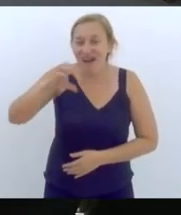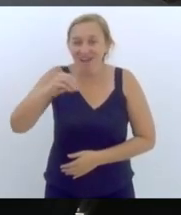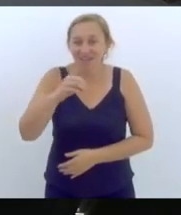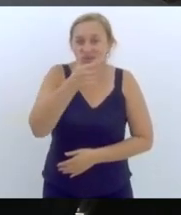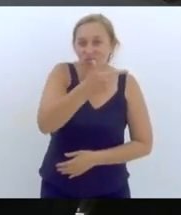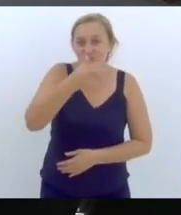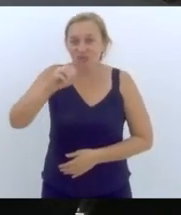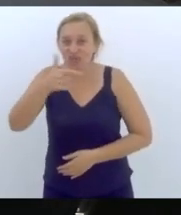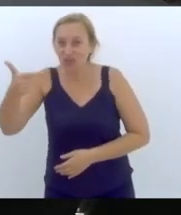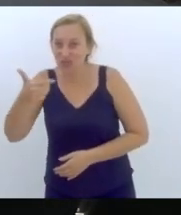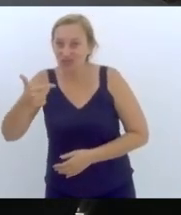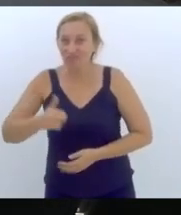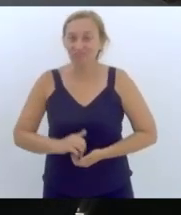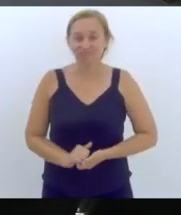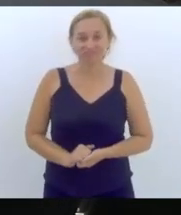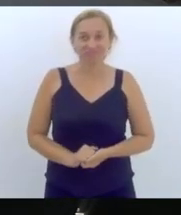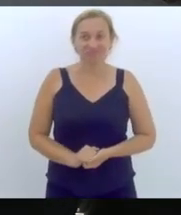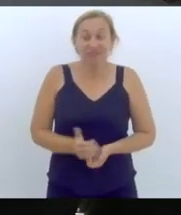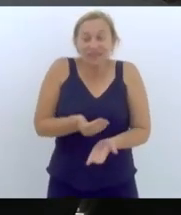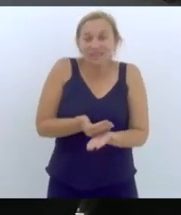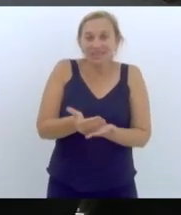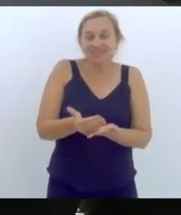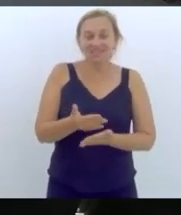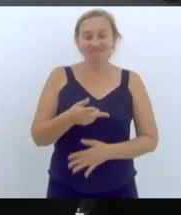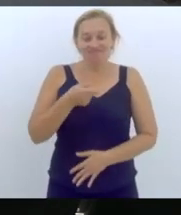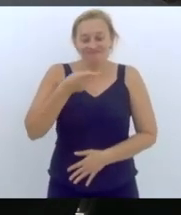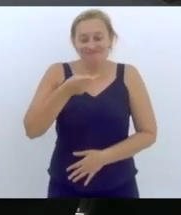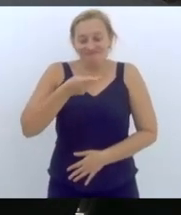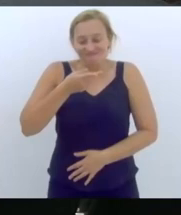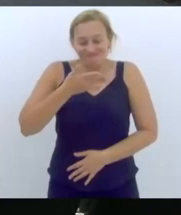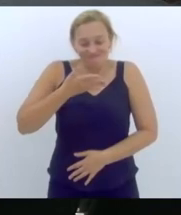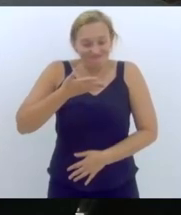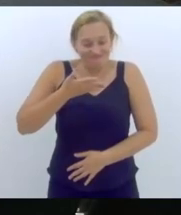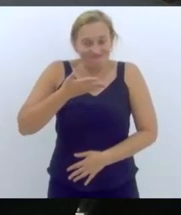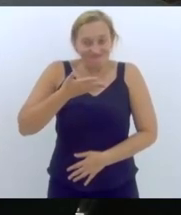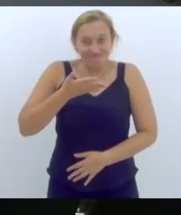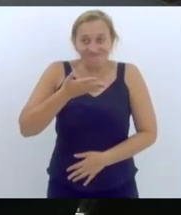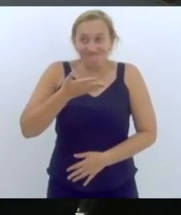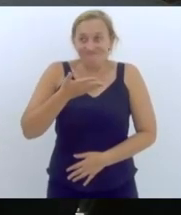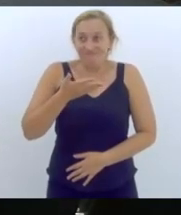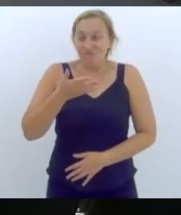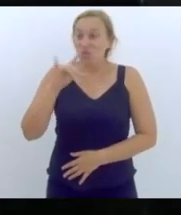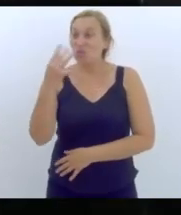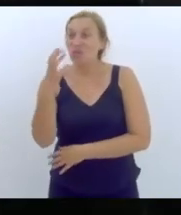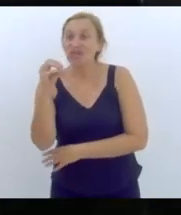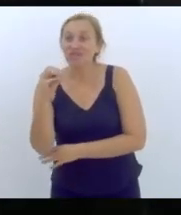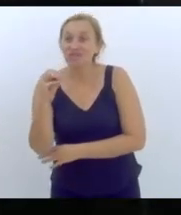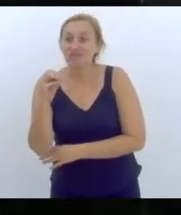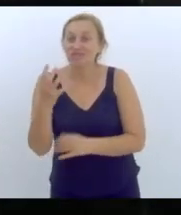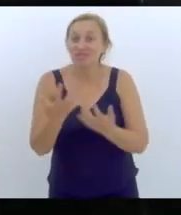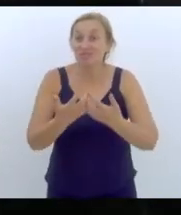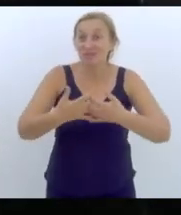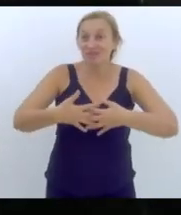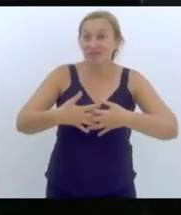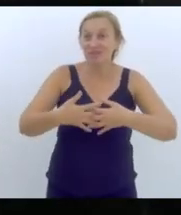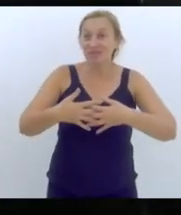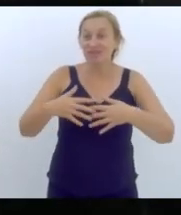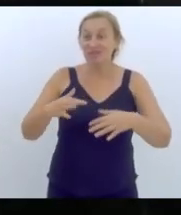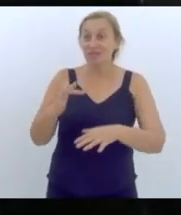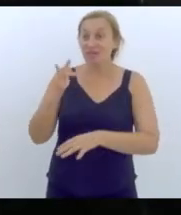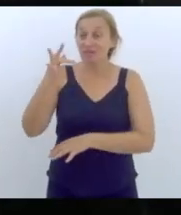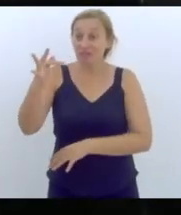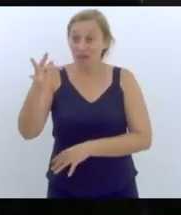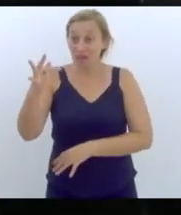março de 2022, inicio a minha fala parafraseando o hino de Petrópolis: para frente, para o